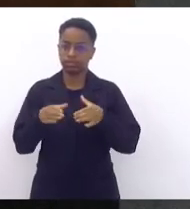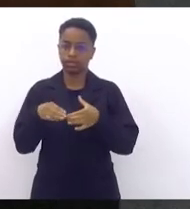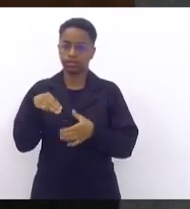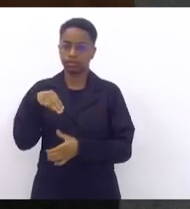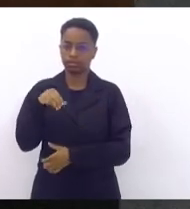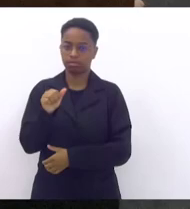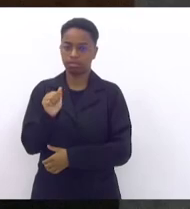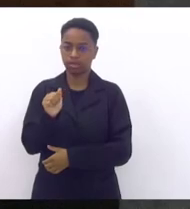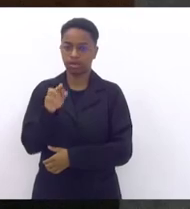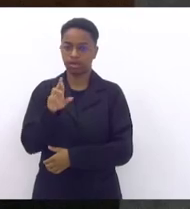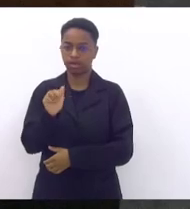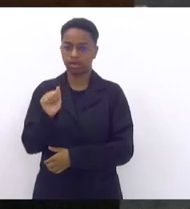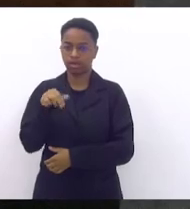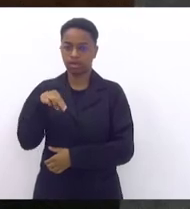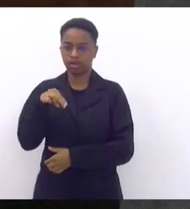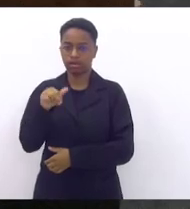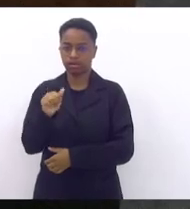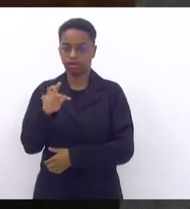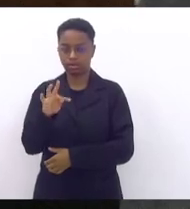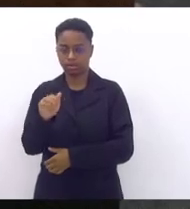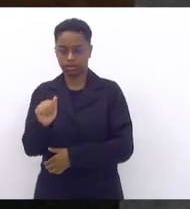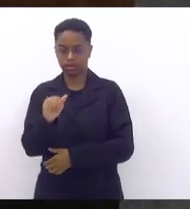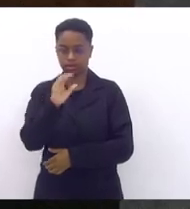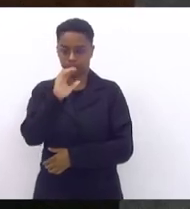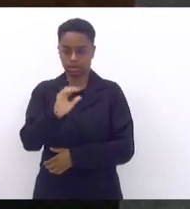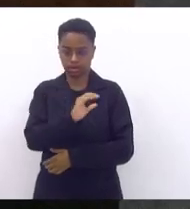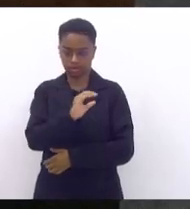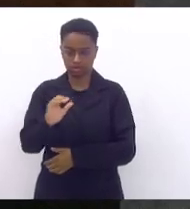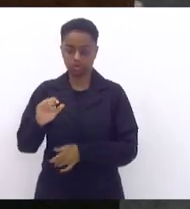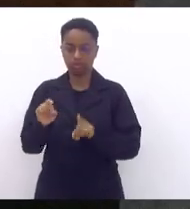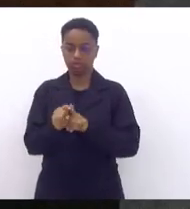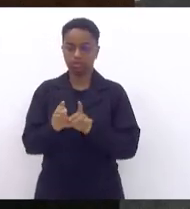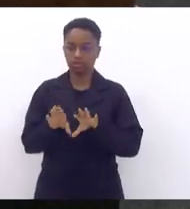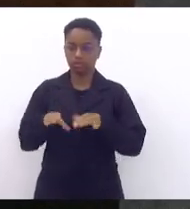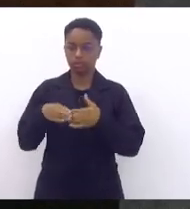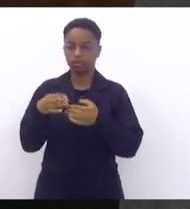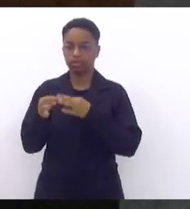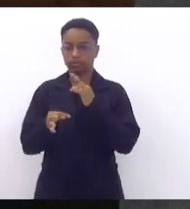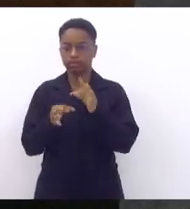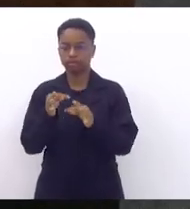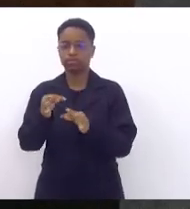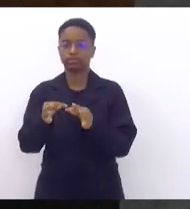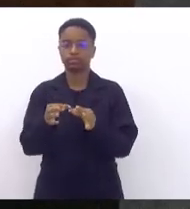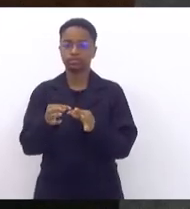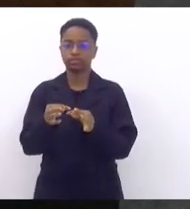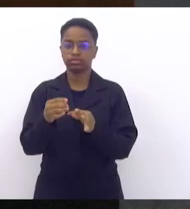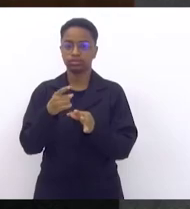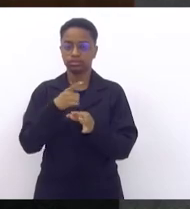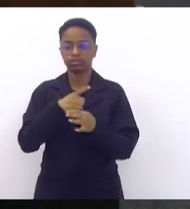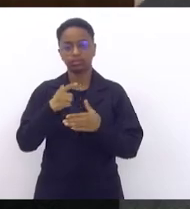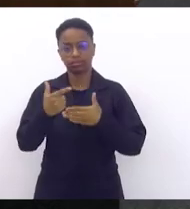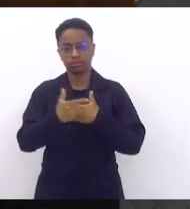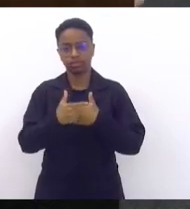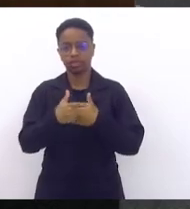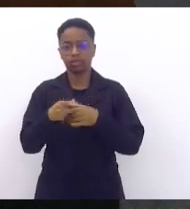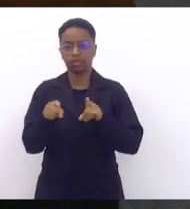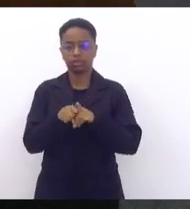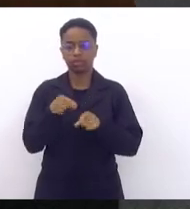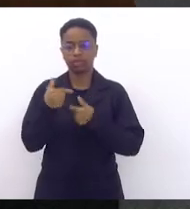Maranatá, a comunidade católica Maranatá, comunidades terapêuticas que desempenham um trabalho